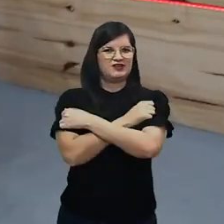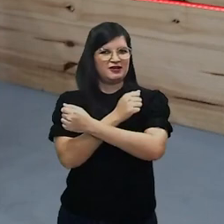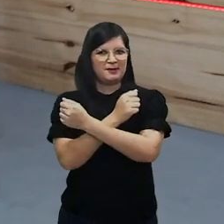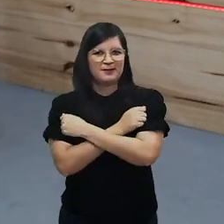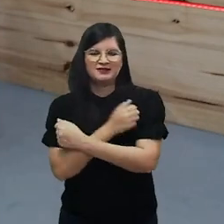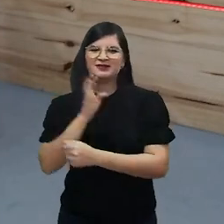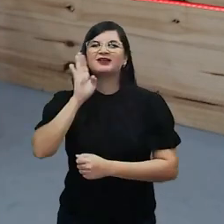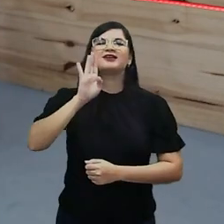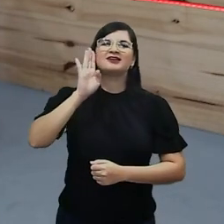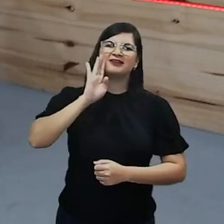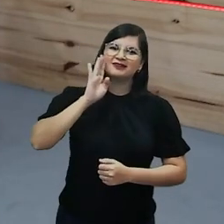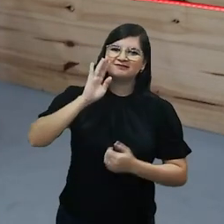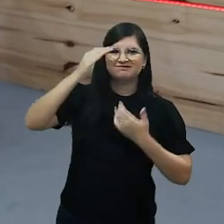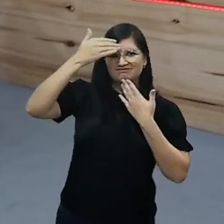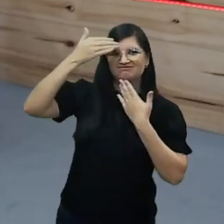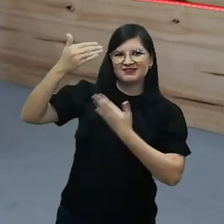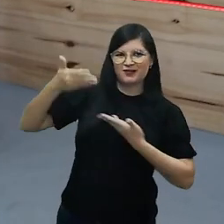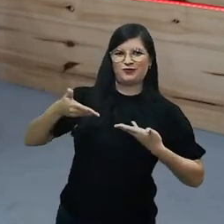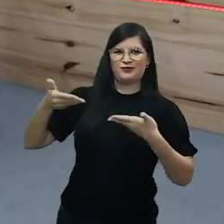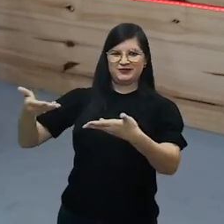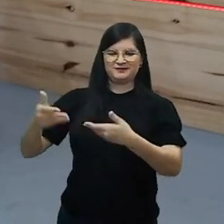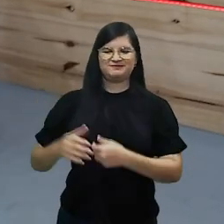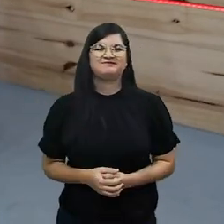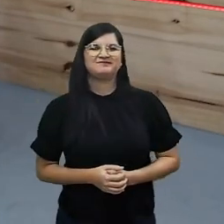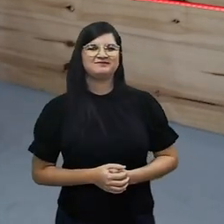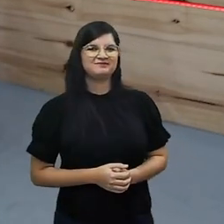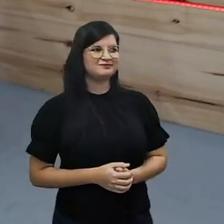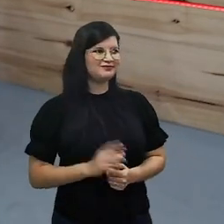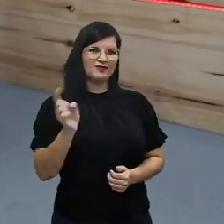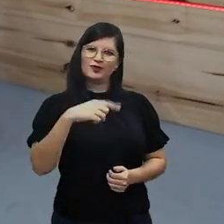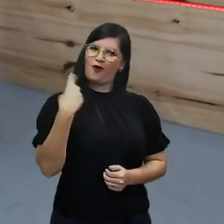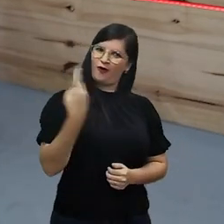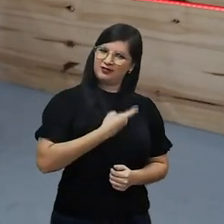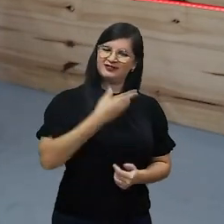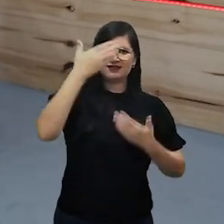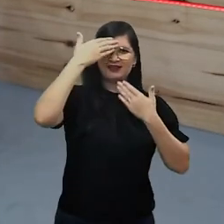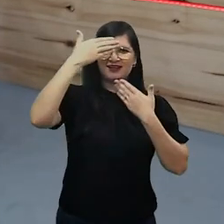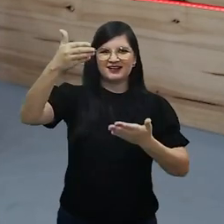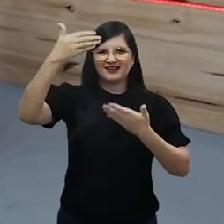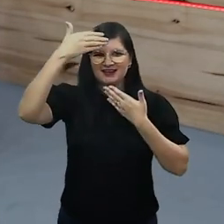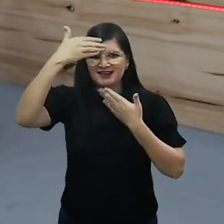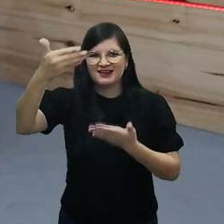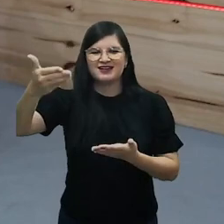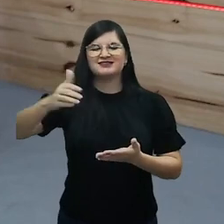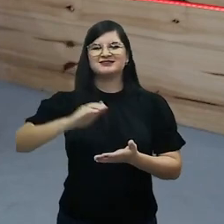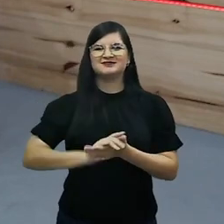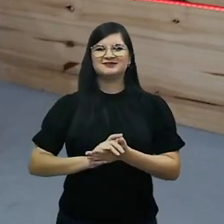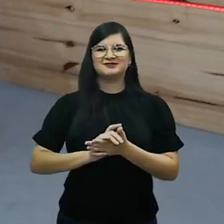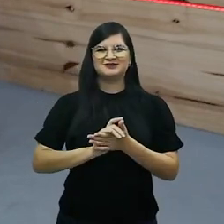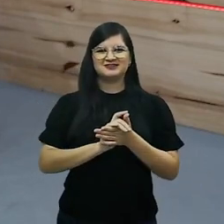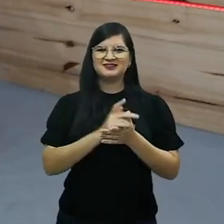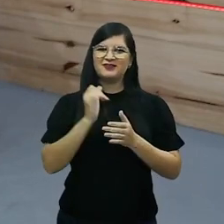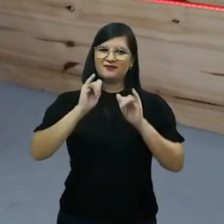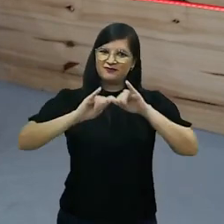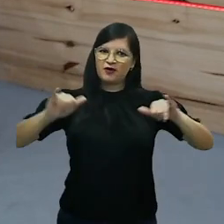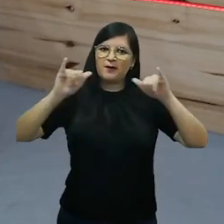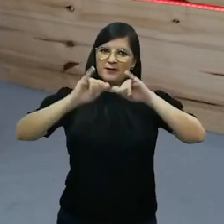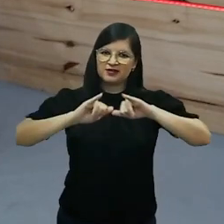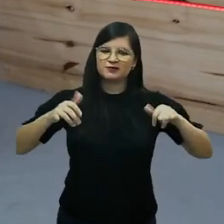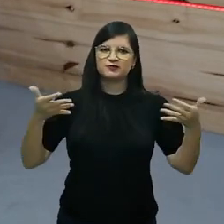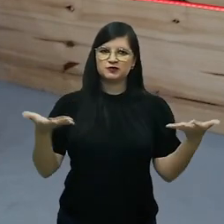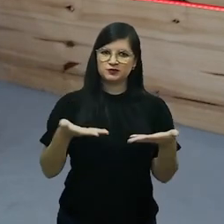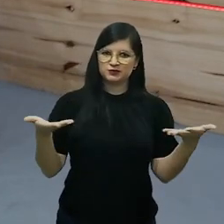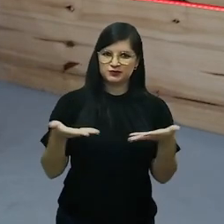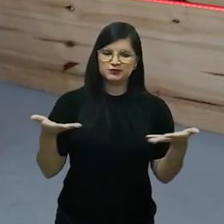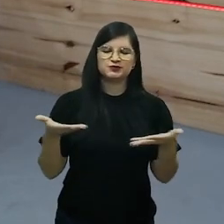Foi massa, Davidson. Muito obrigado aí pelo convite. A gente é que agradece, né, esse conjunto, né, de informações que a gente teve